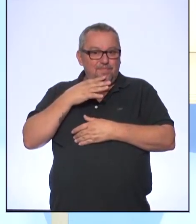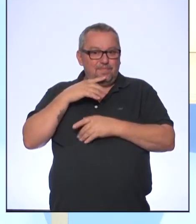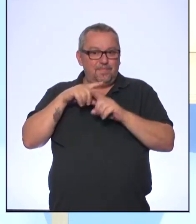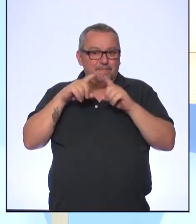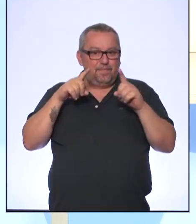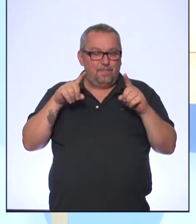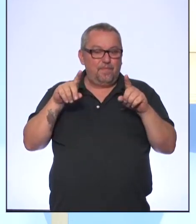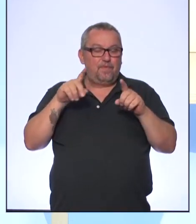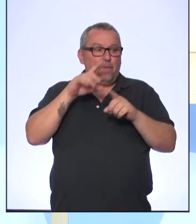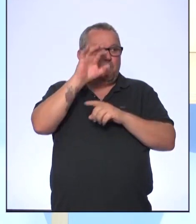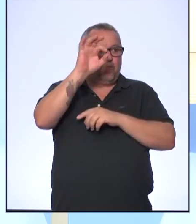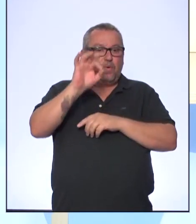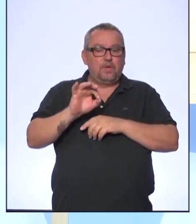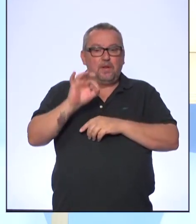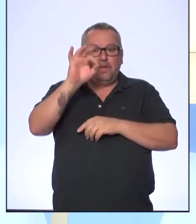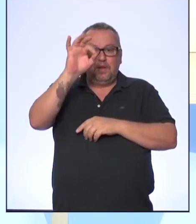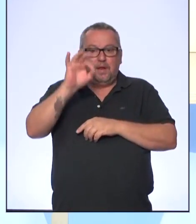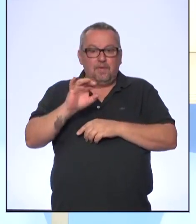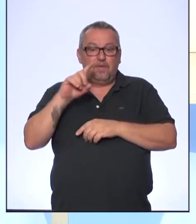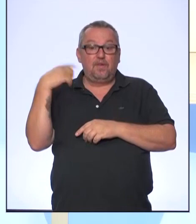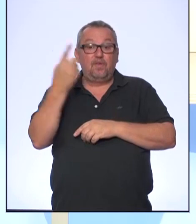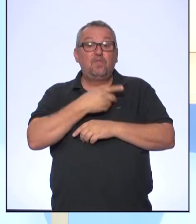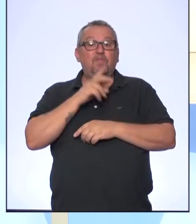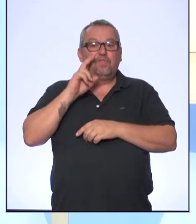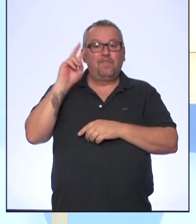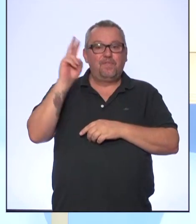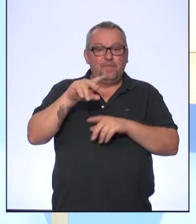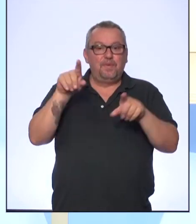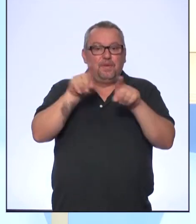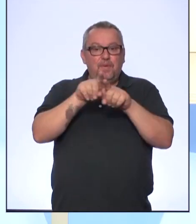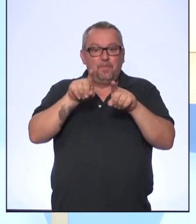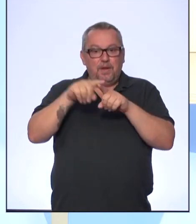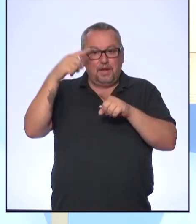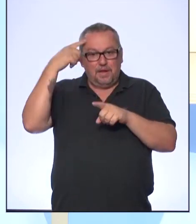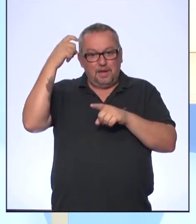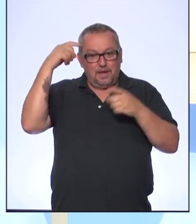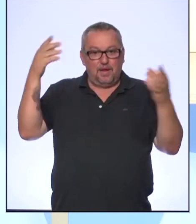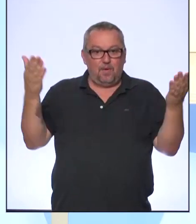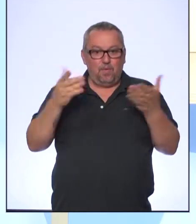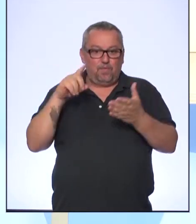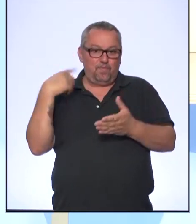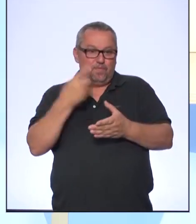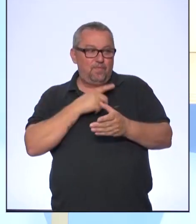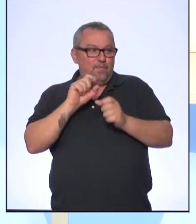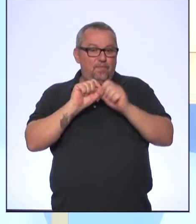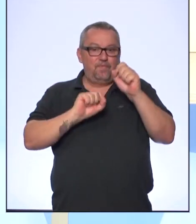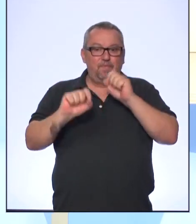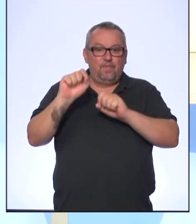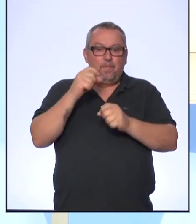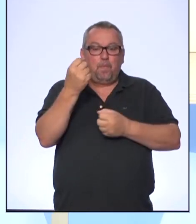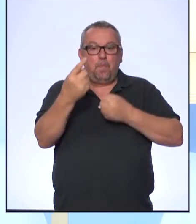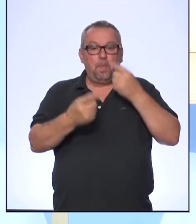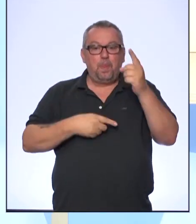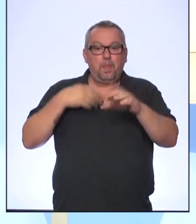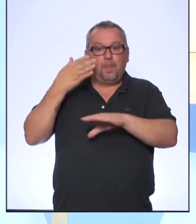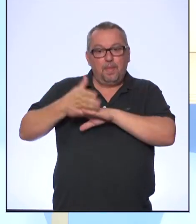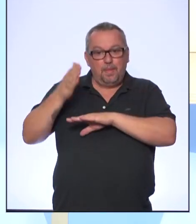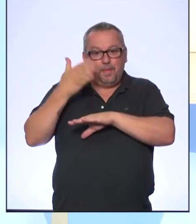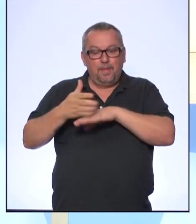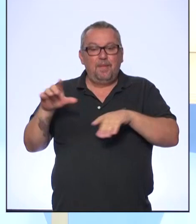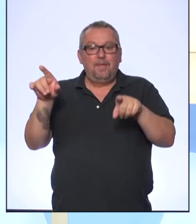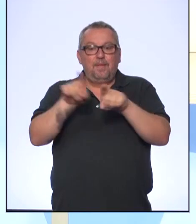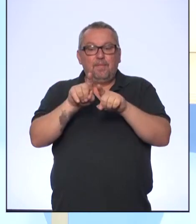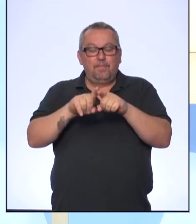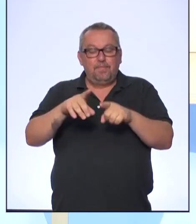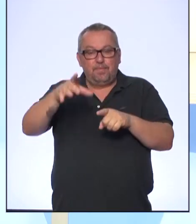da porcentagem, nós já vimos. A ideia hoje é nós fazermos alguns exercícios e fixar